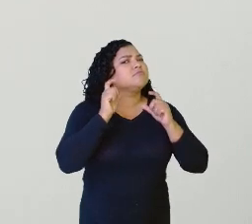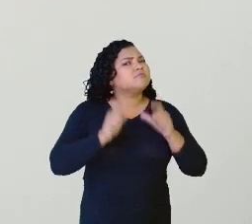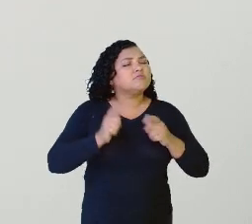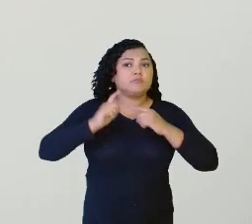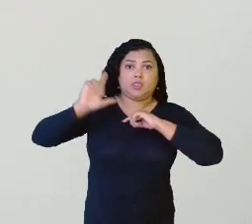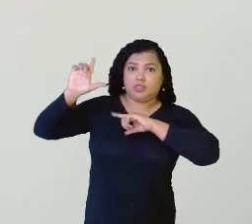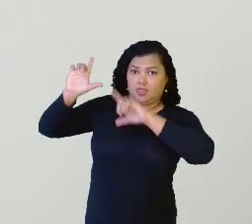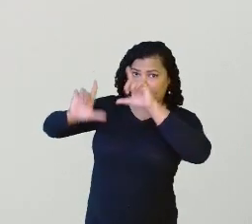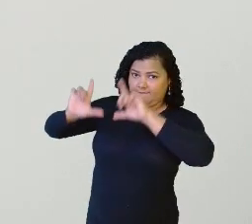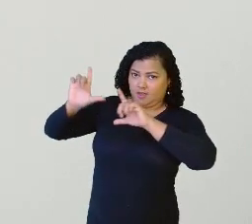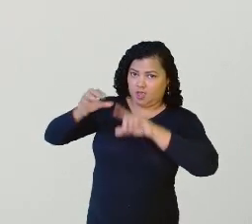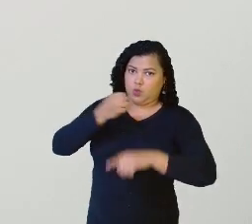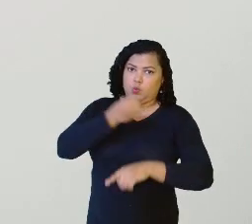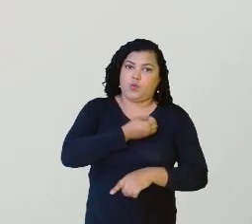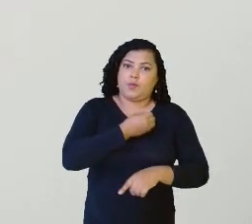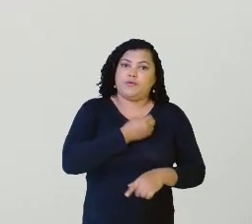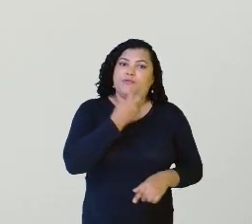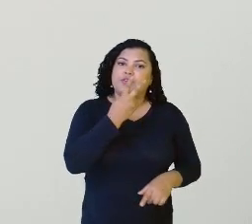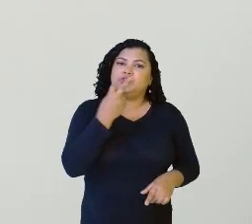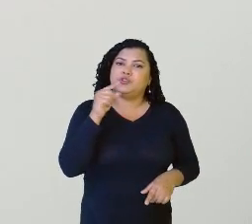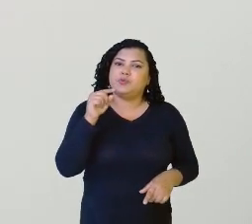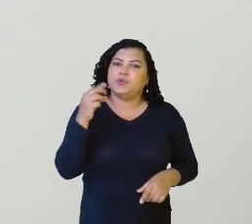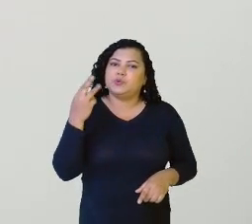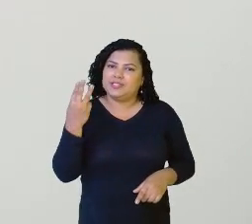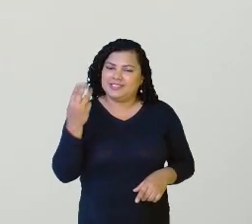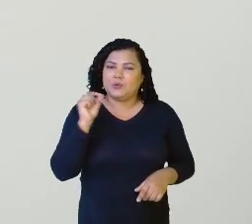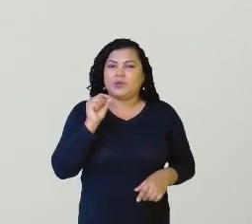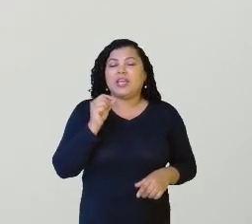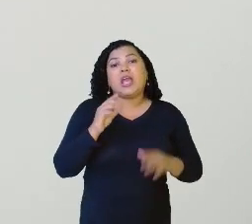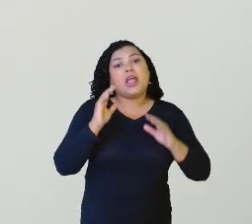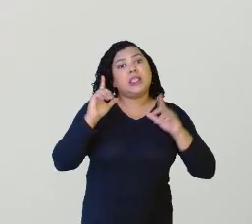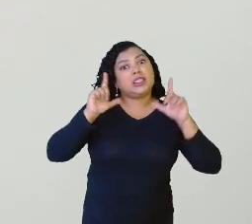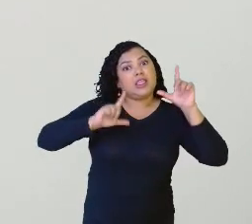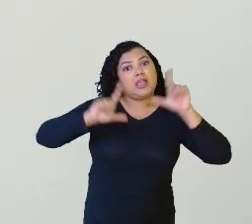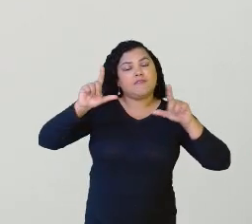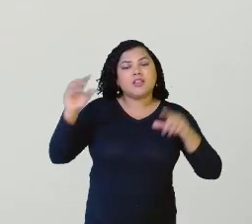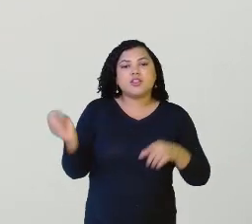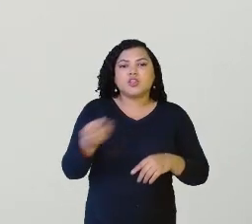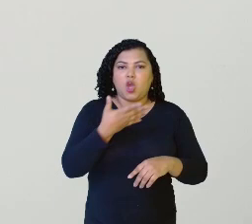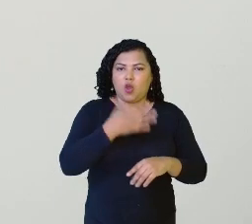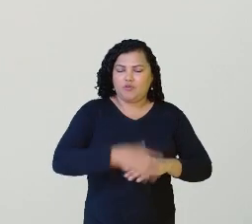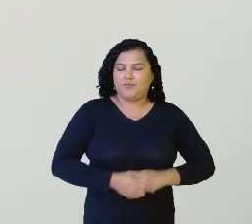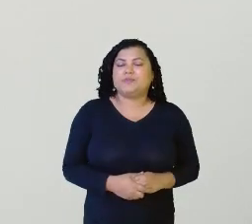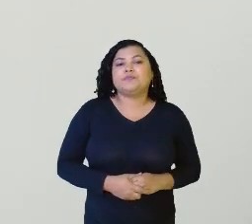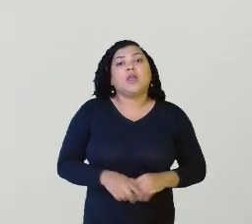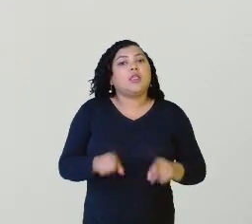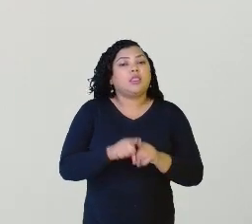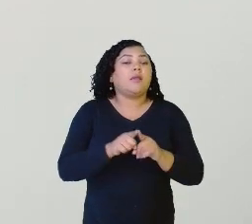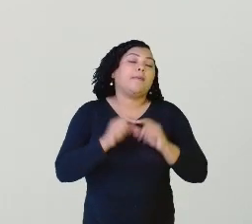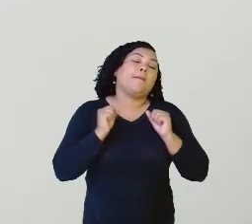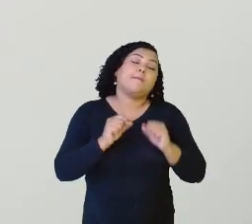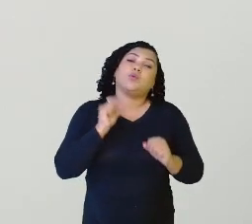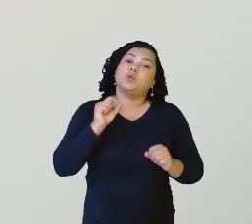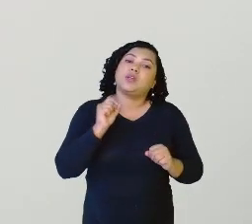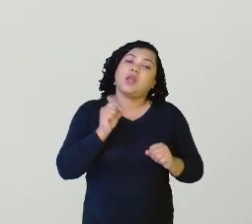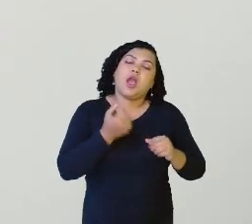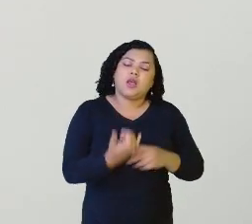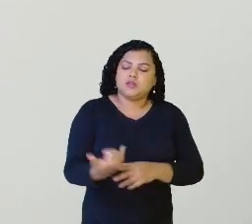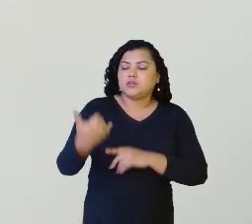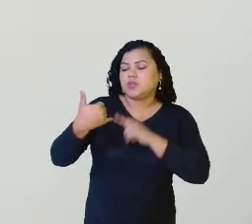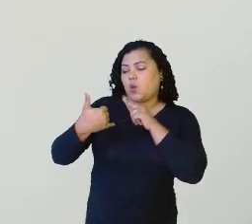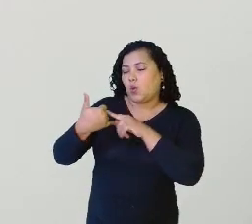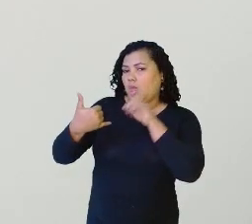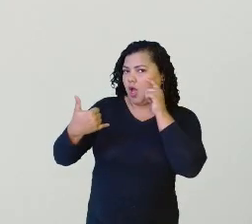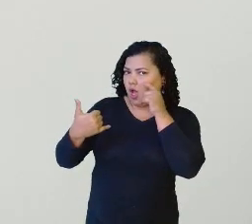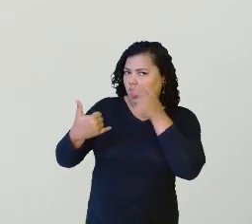TV 22.3, é a TV Nova. Também podem assistir pelo celular, ou podem assistir pelo